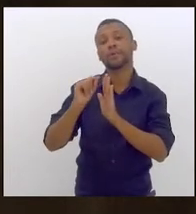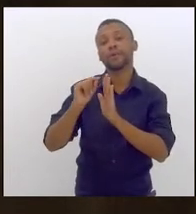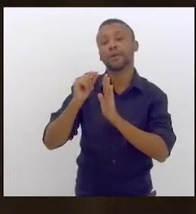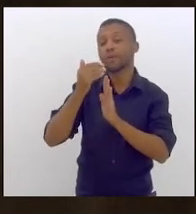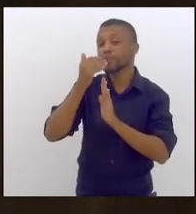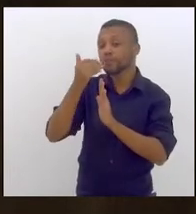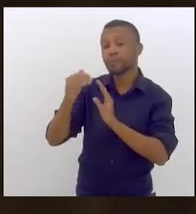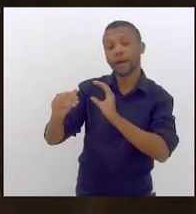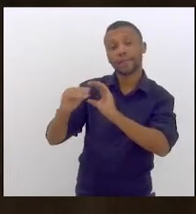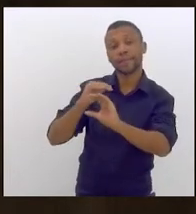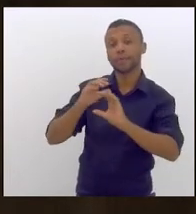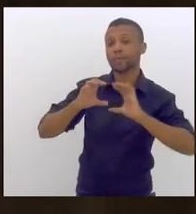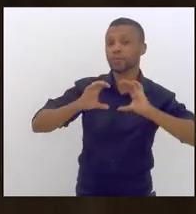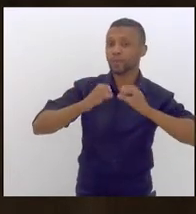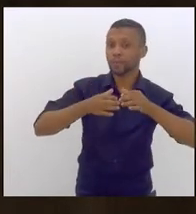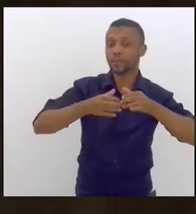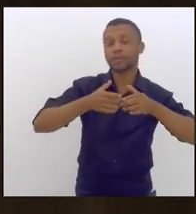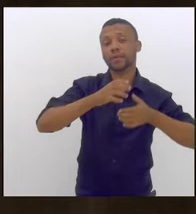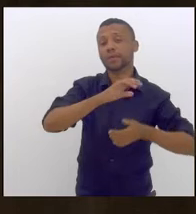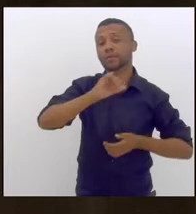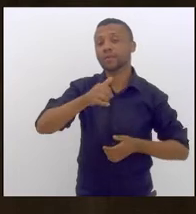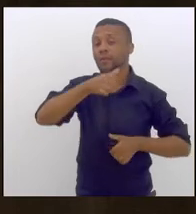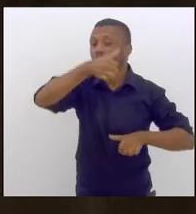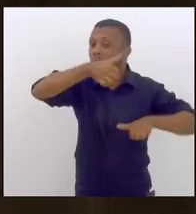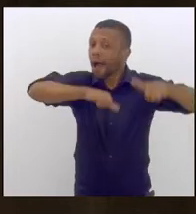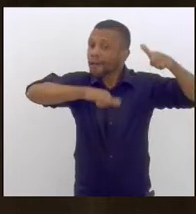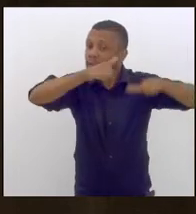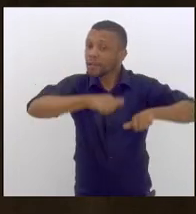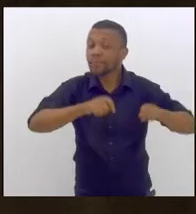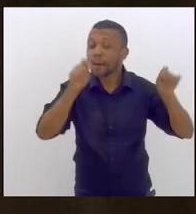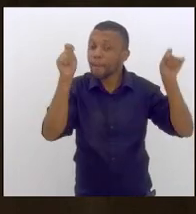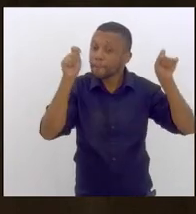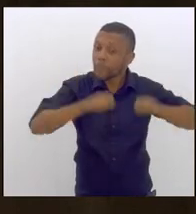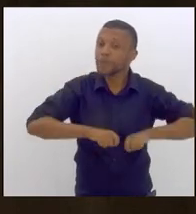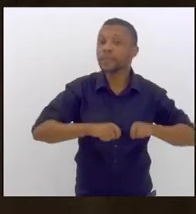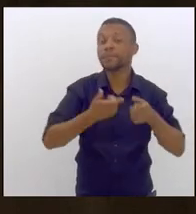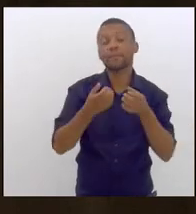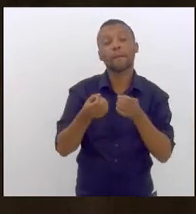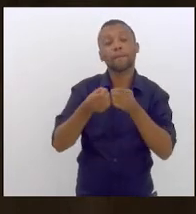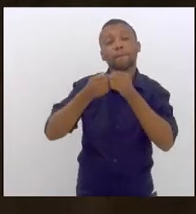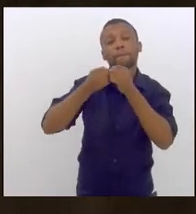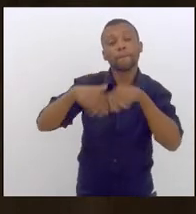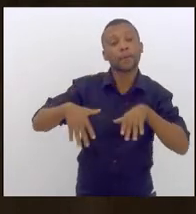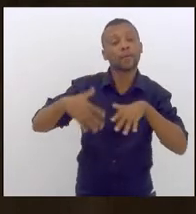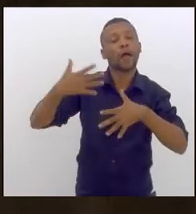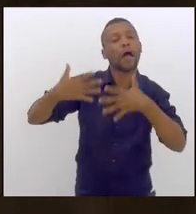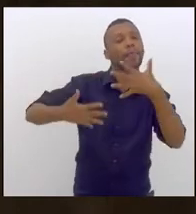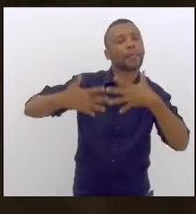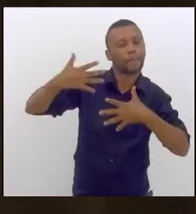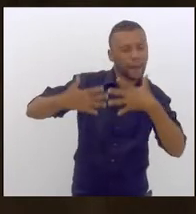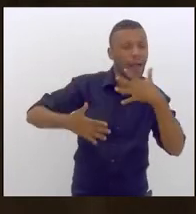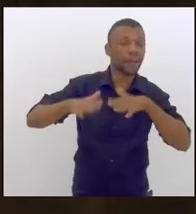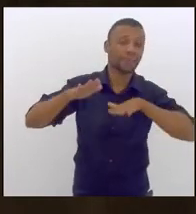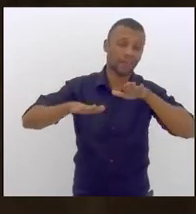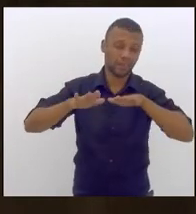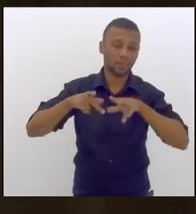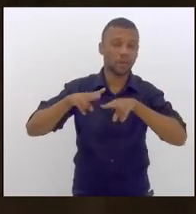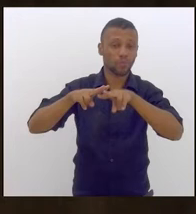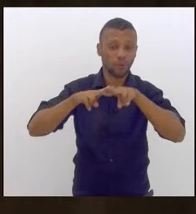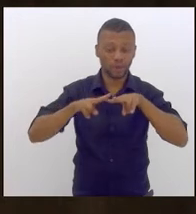CCJ para que seja avaliada a possível prejudicabilidade em função da existência da Lei